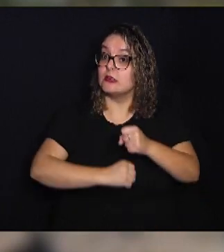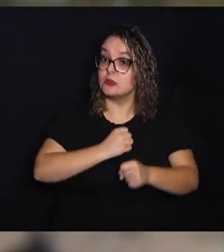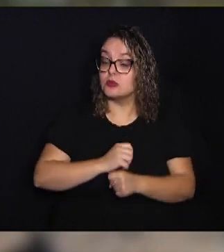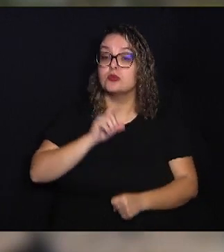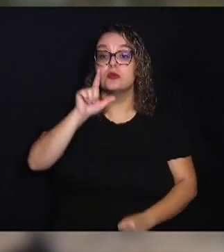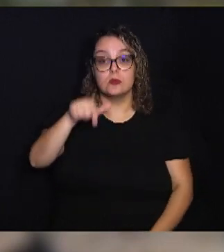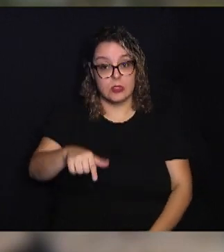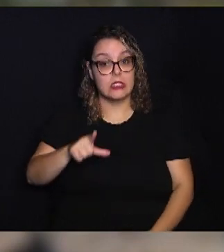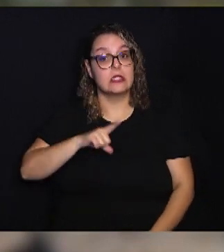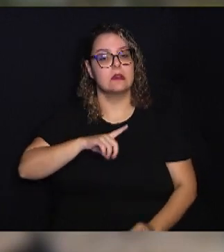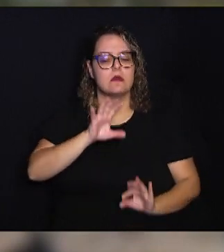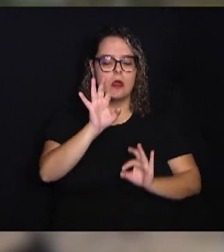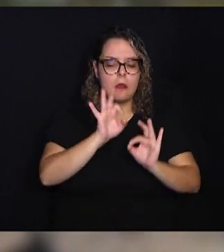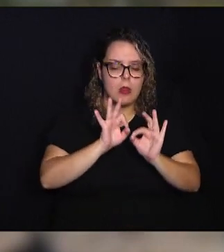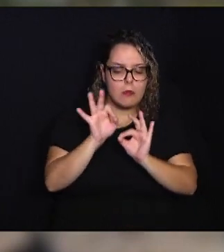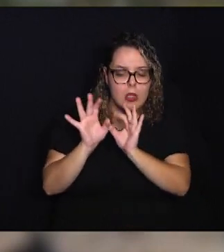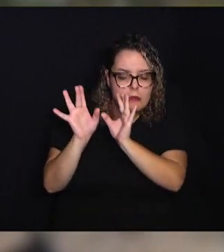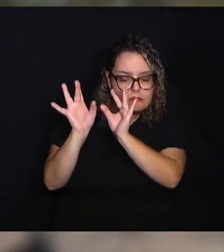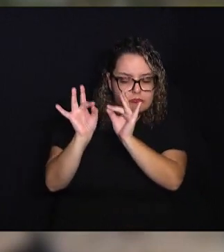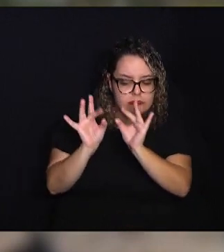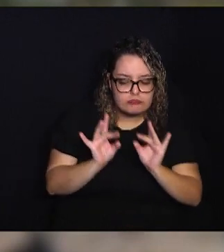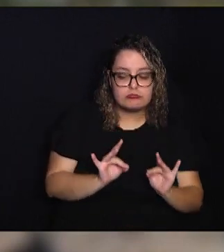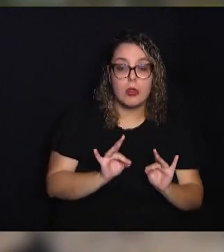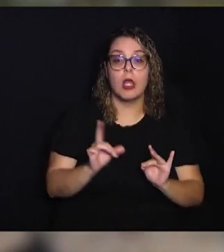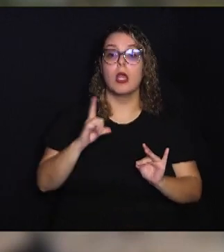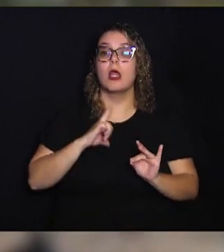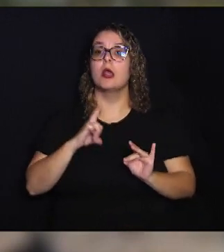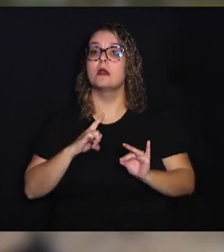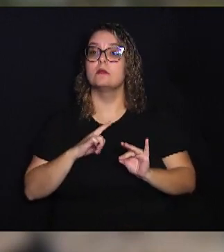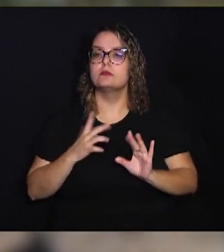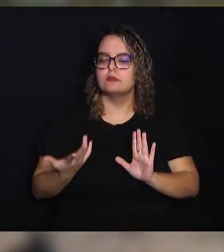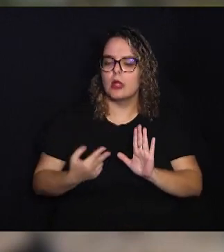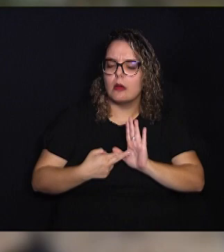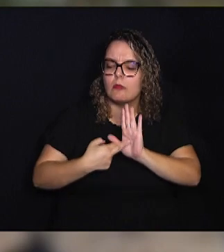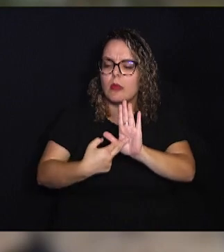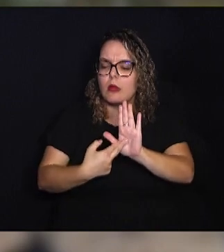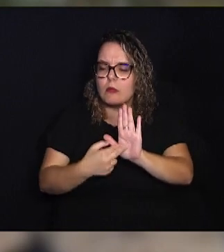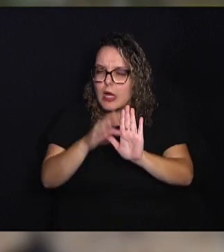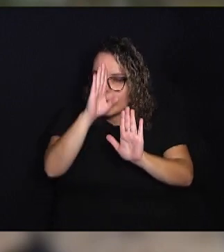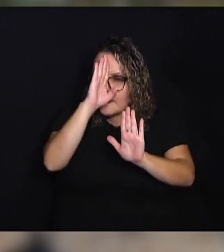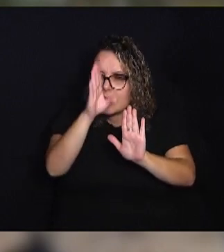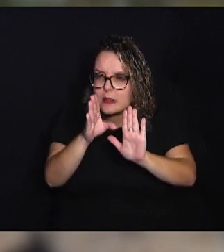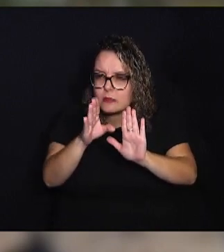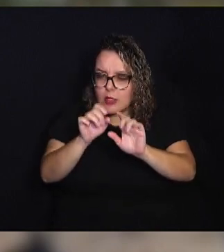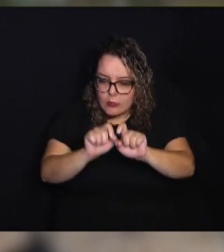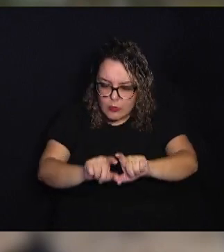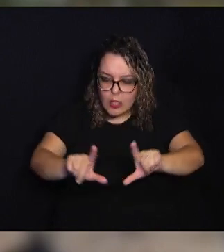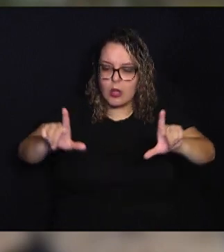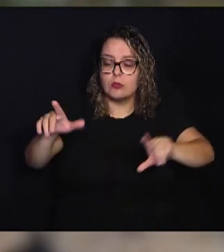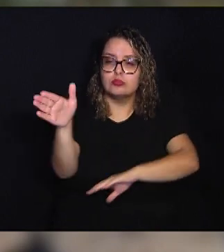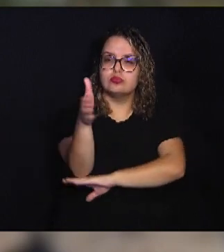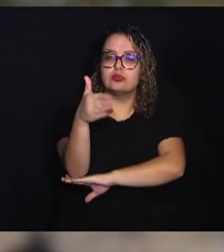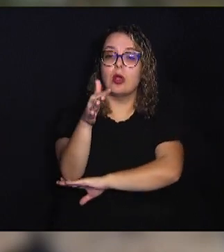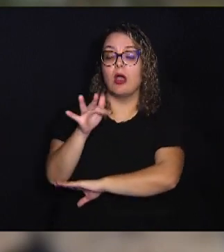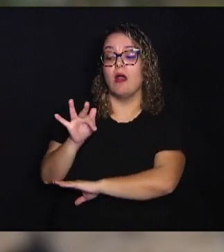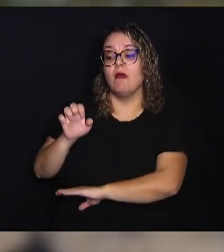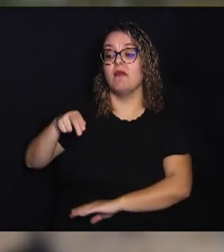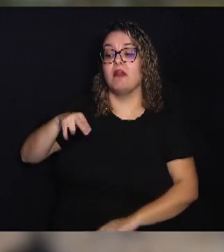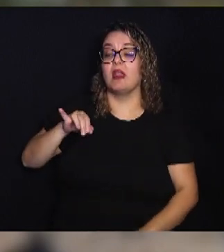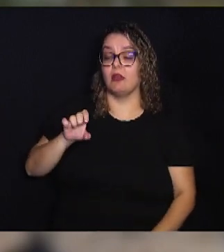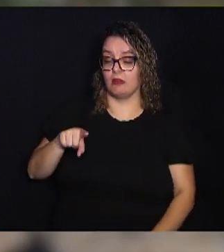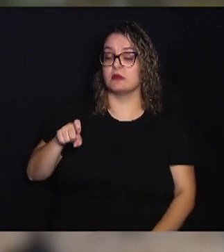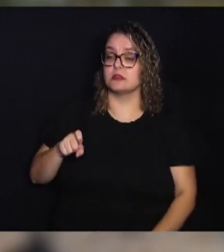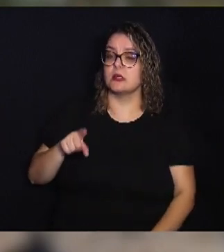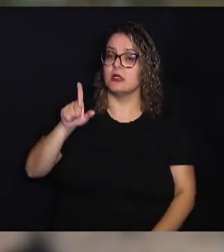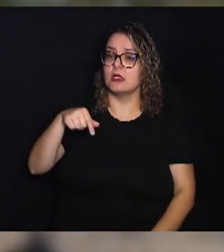Campinas teve essa projeção e tem como figura-chave na nossa bandeira a Fênix, que é uma ave mitológica que